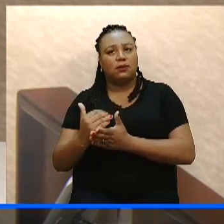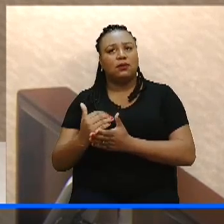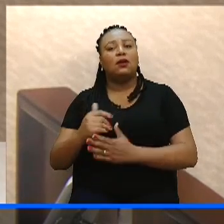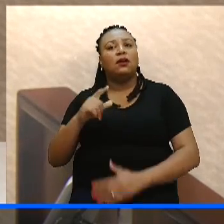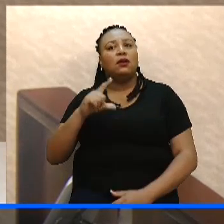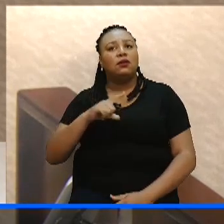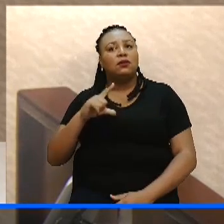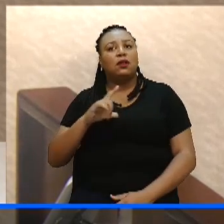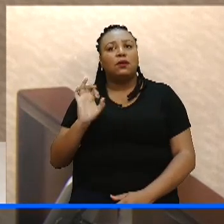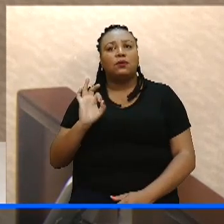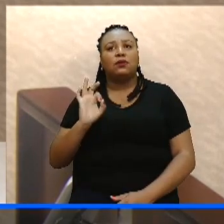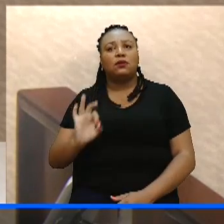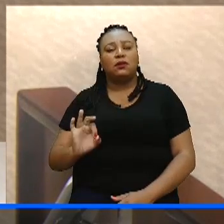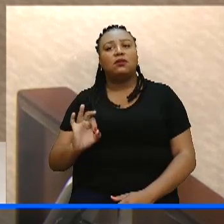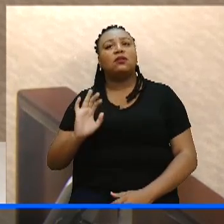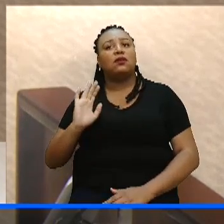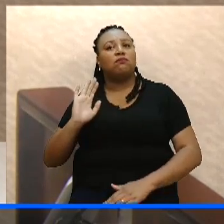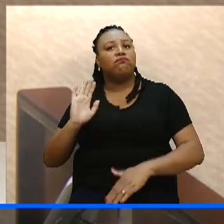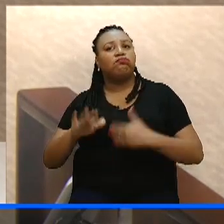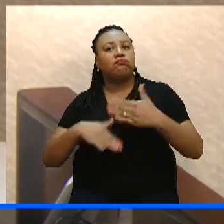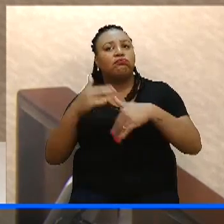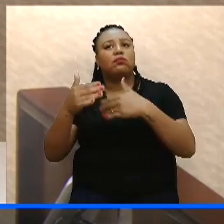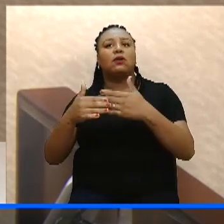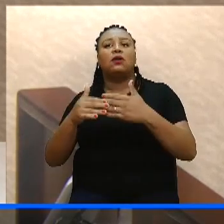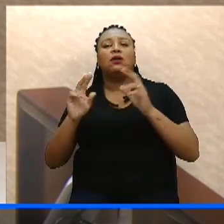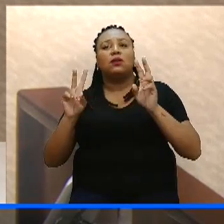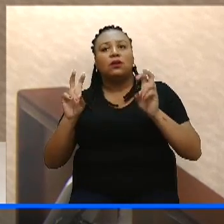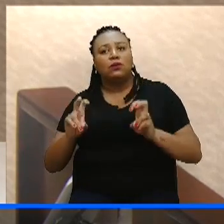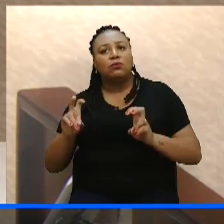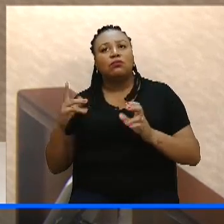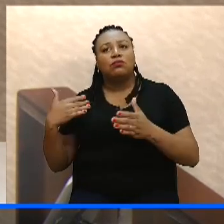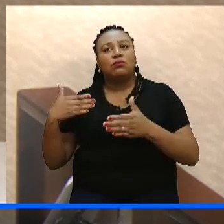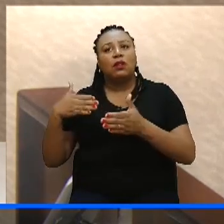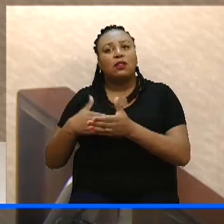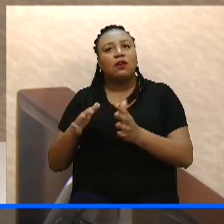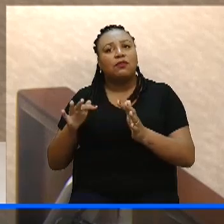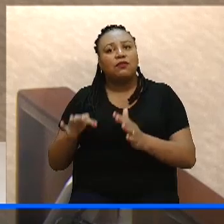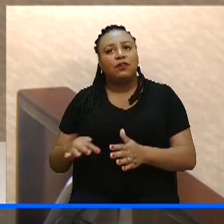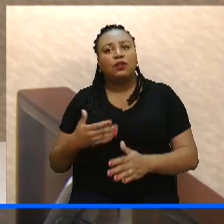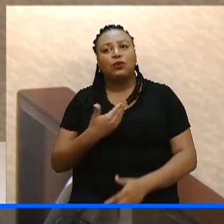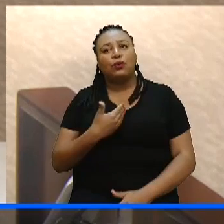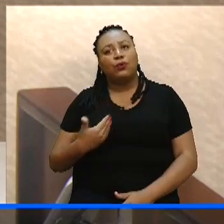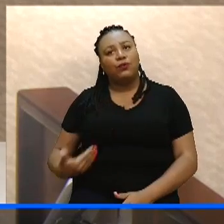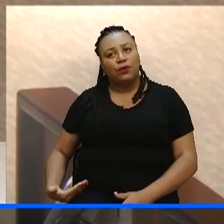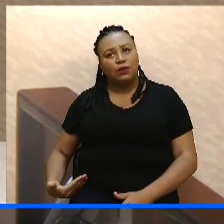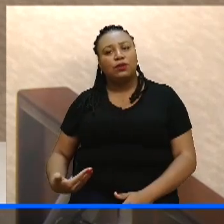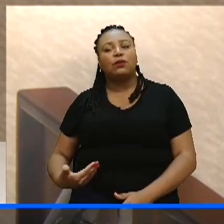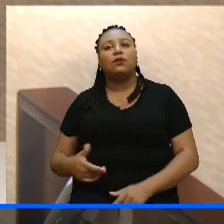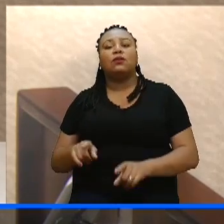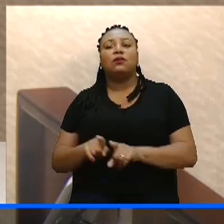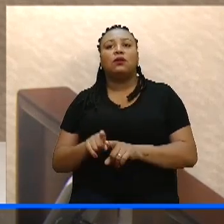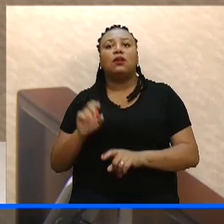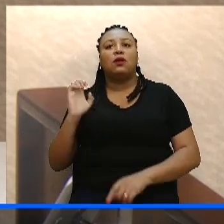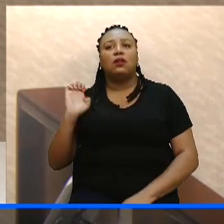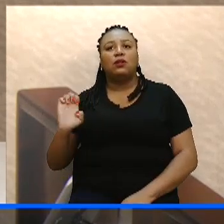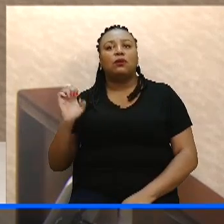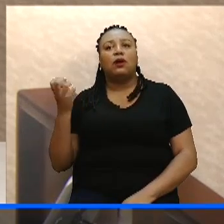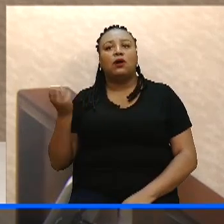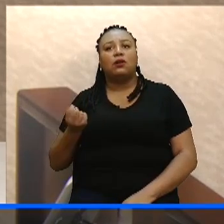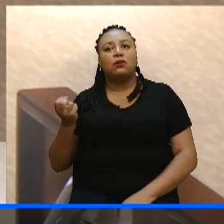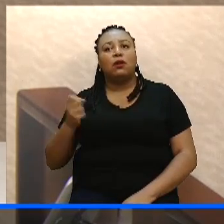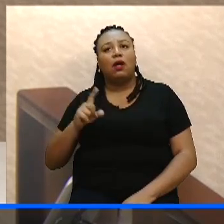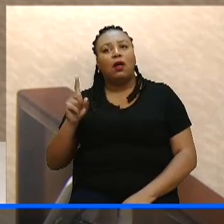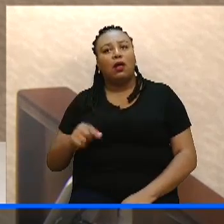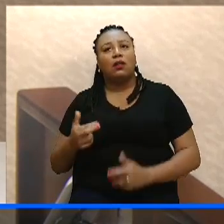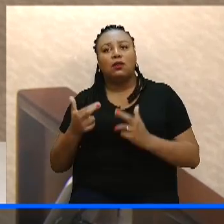tenho certeza que avançaremos nesse ponto até o final desse governo eduardo leite que